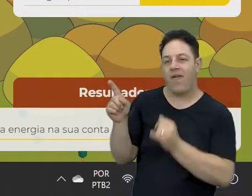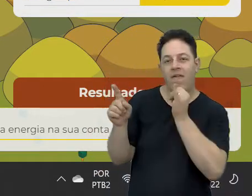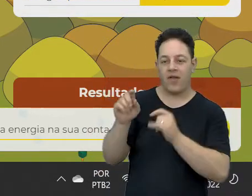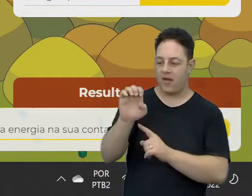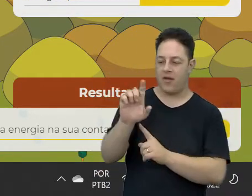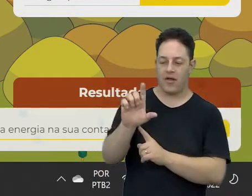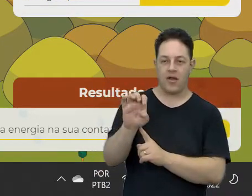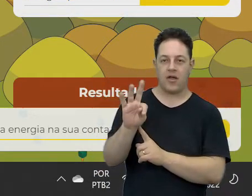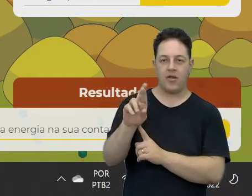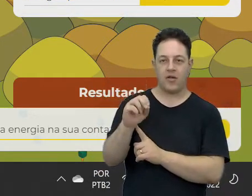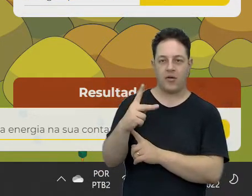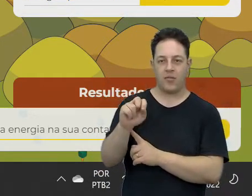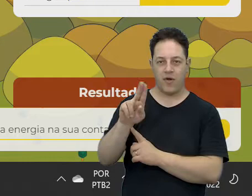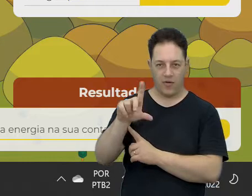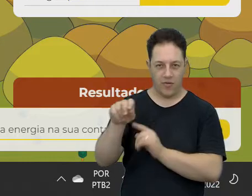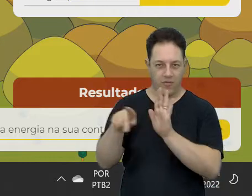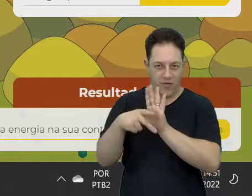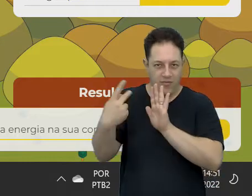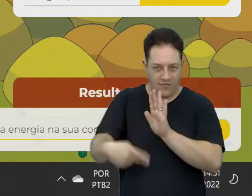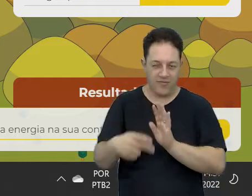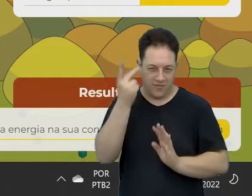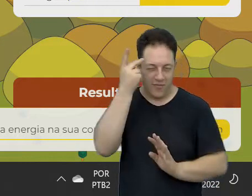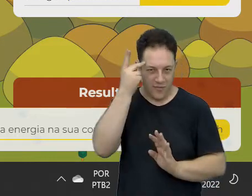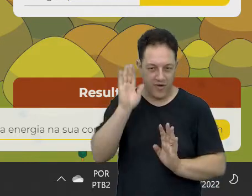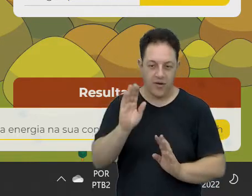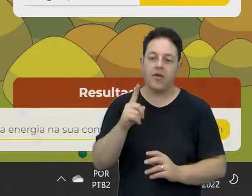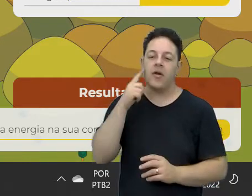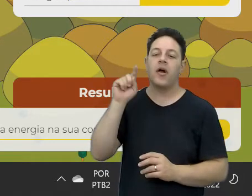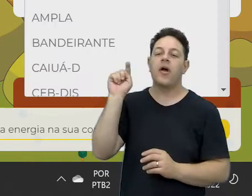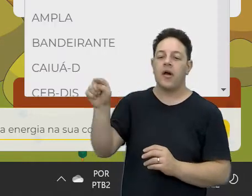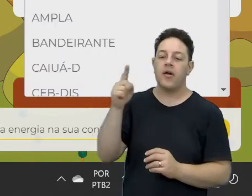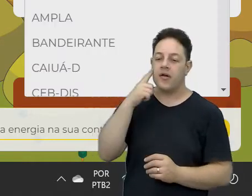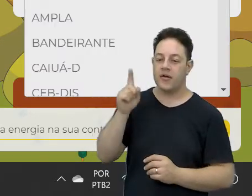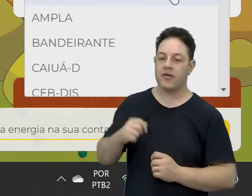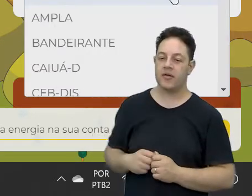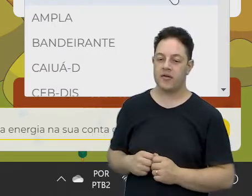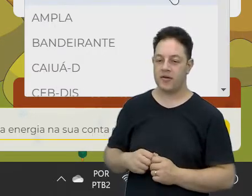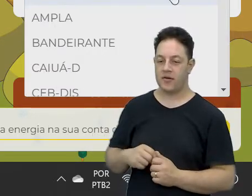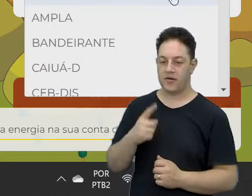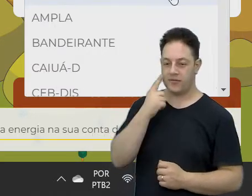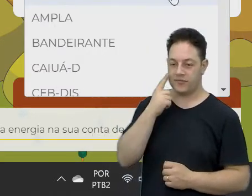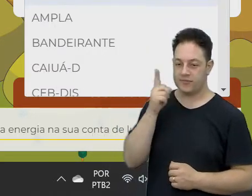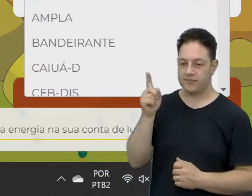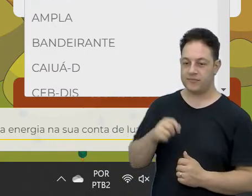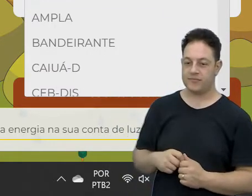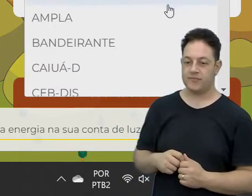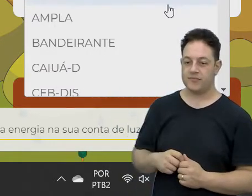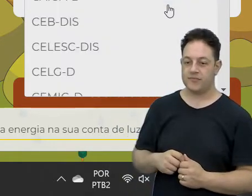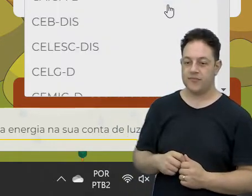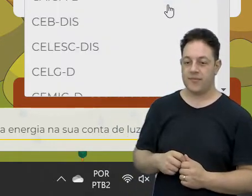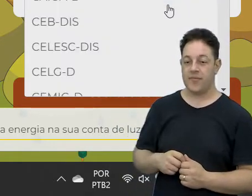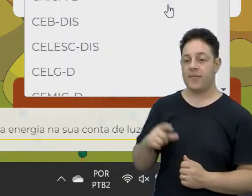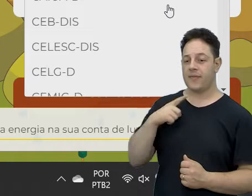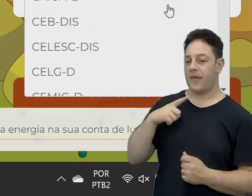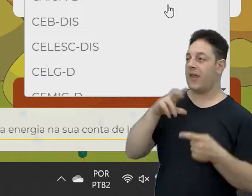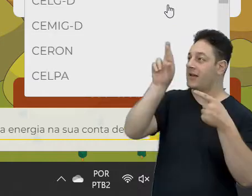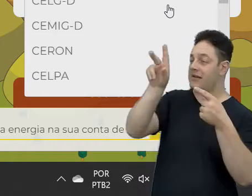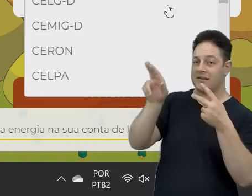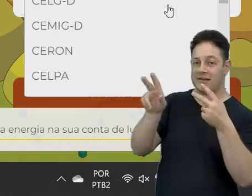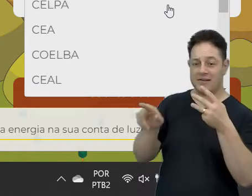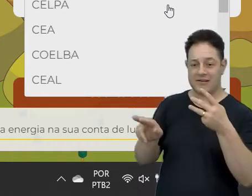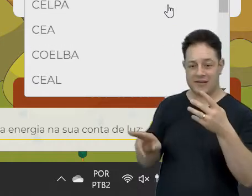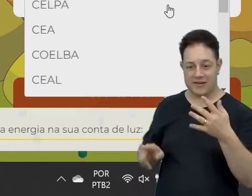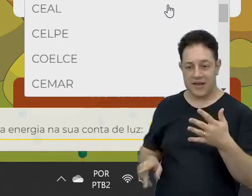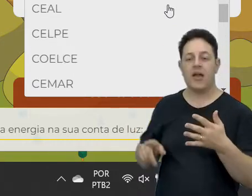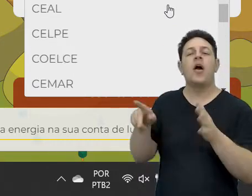coloquei aqui Eletropaulo. Quando você estava falando, eu falei, vou procurar Eletropaulo. Ó, mas clica aí pro pessoal ver o que tem, ó. Tem todas tem vários nomes